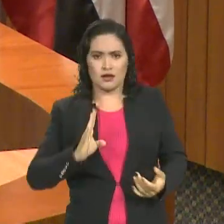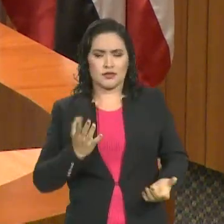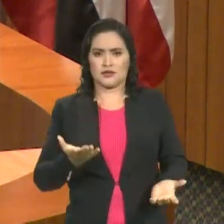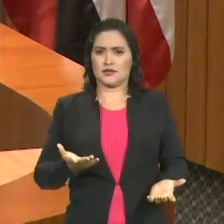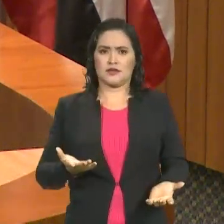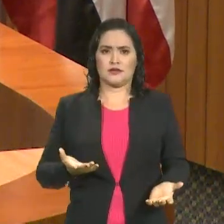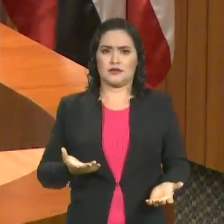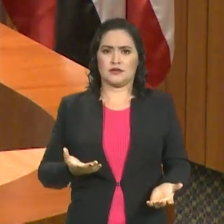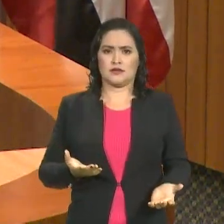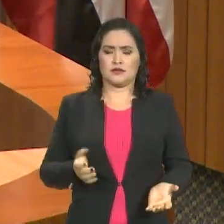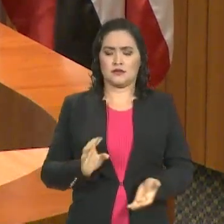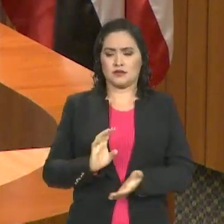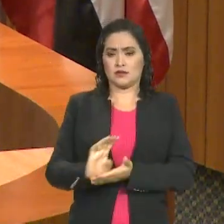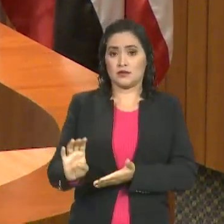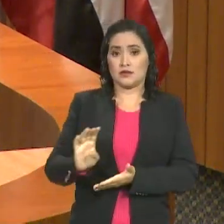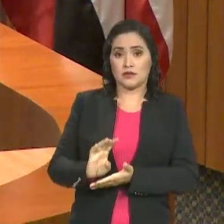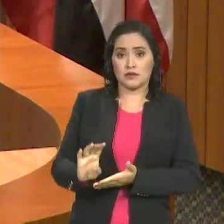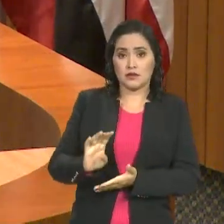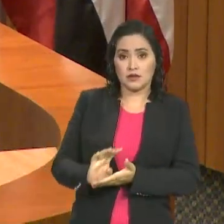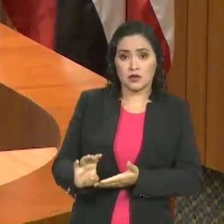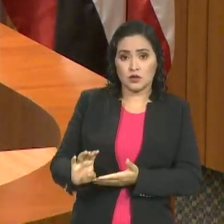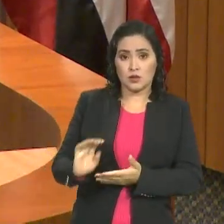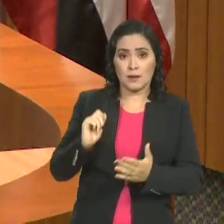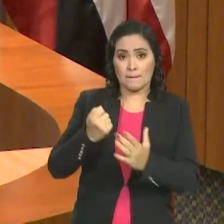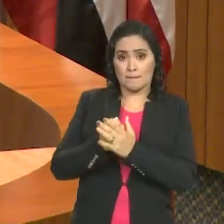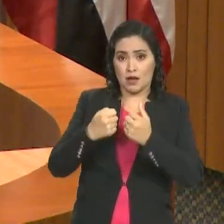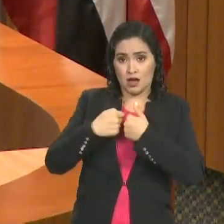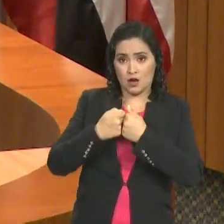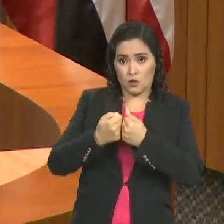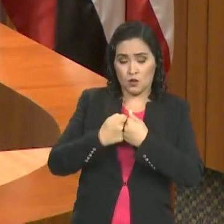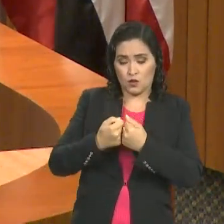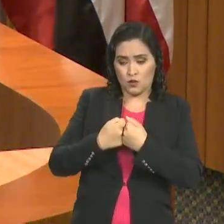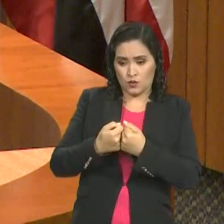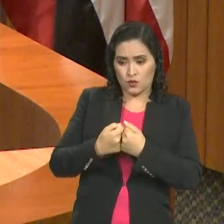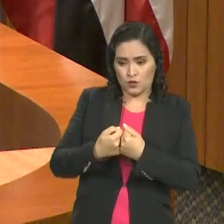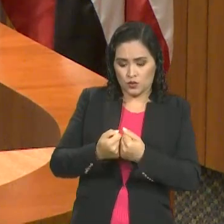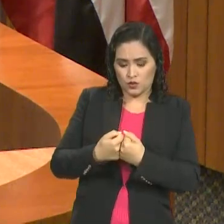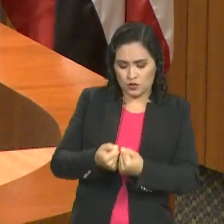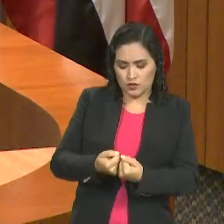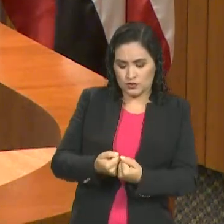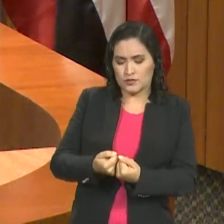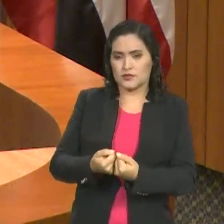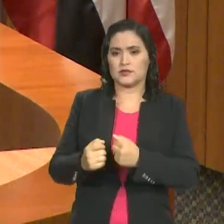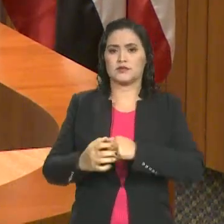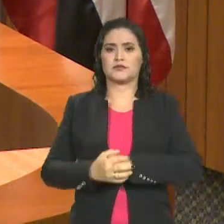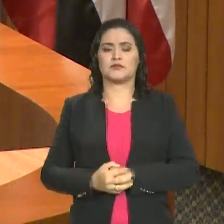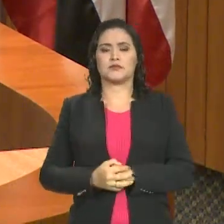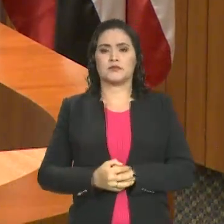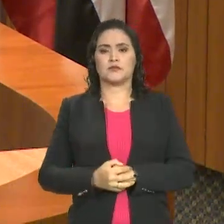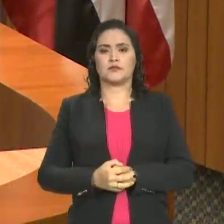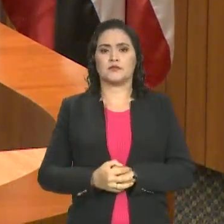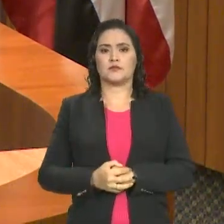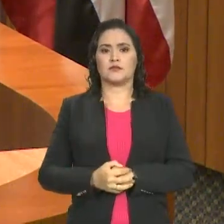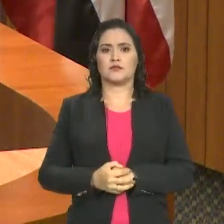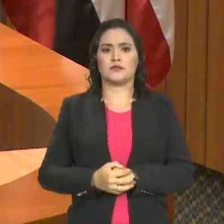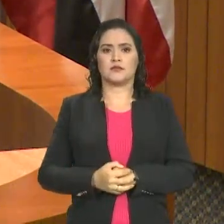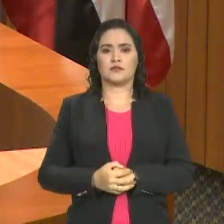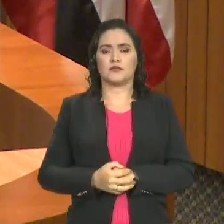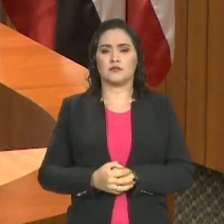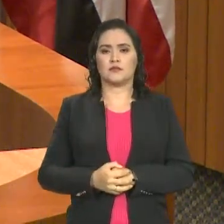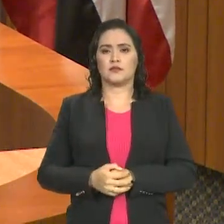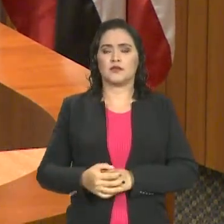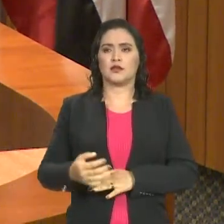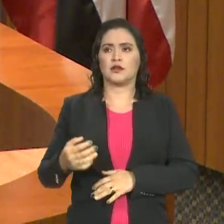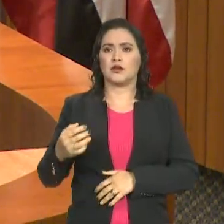das passagens de ônibus que são pagas pelo usuário, ou seja, dois terços pagam para um terço